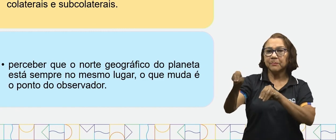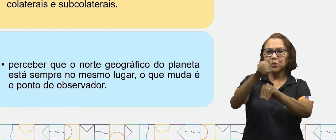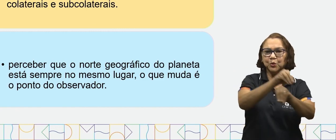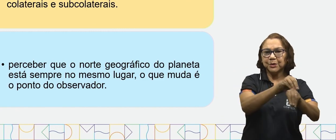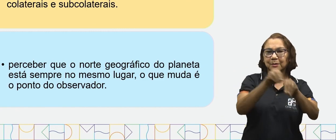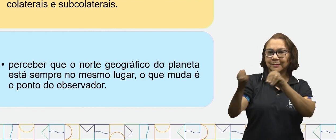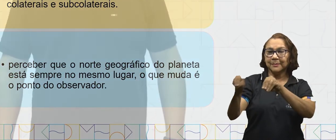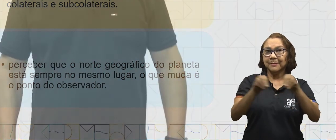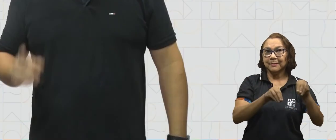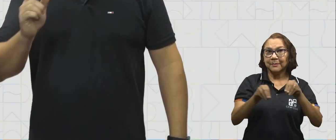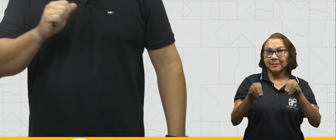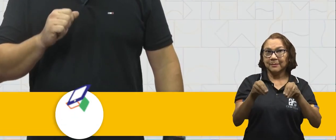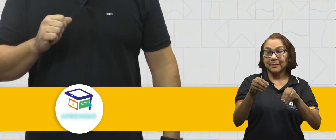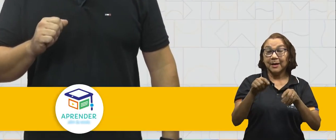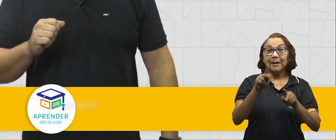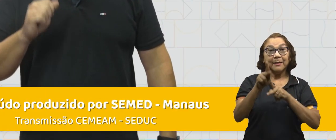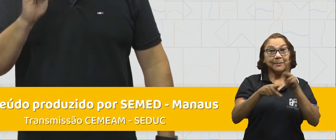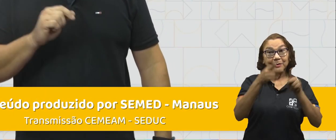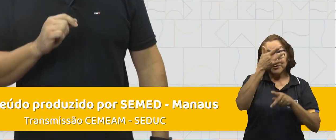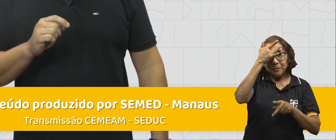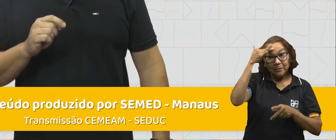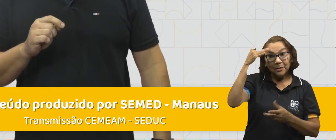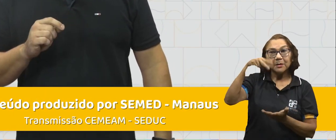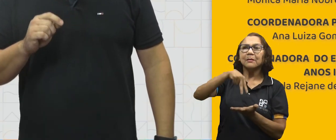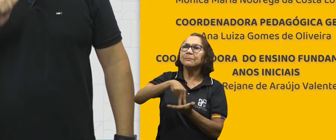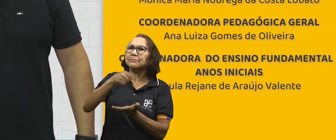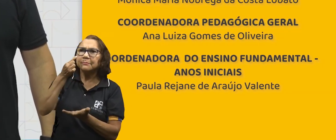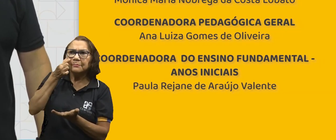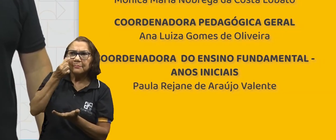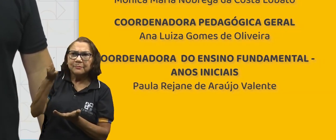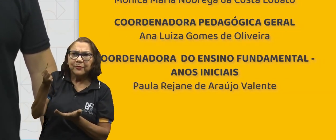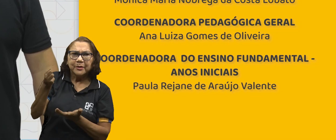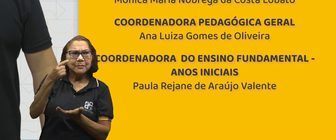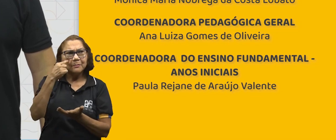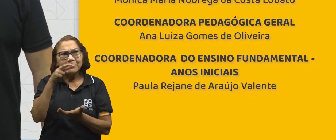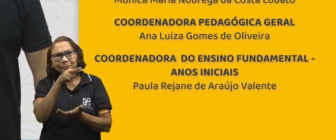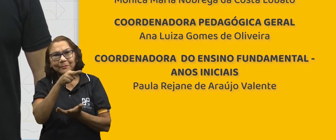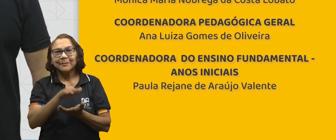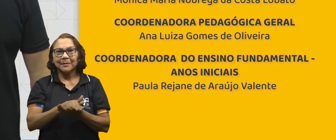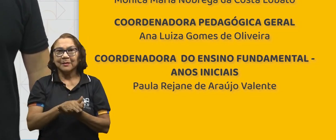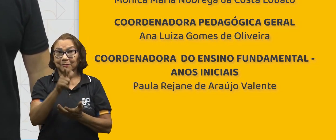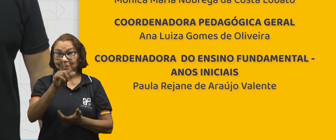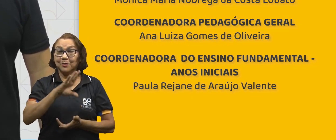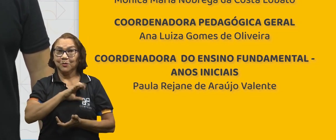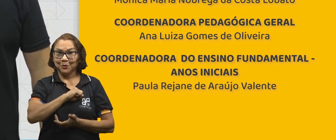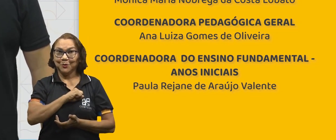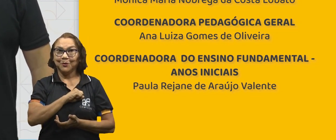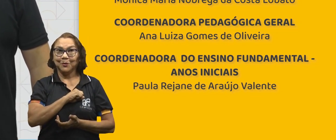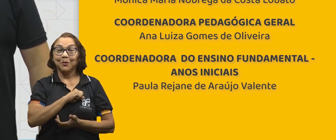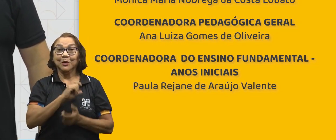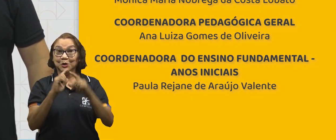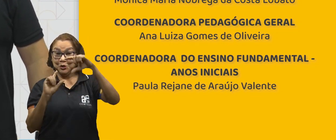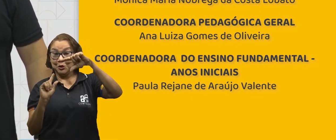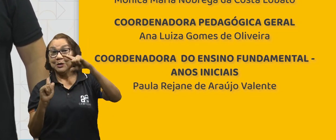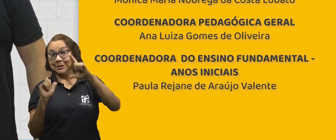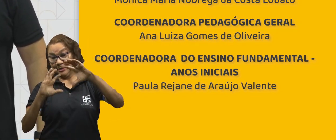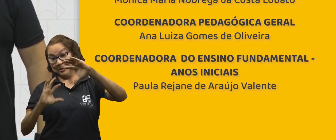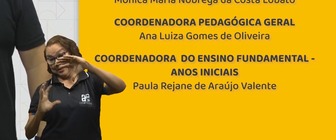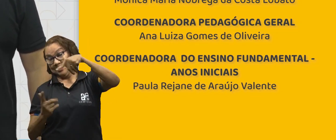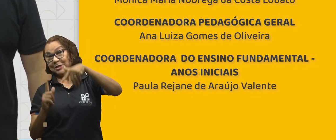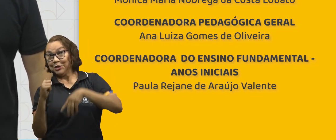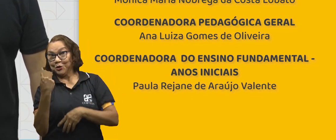subcolaterais. Foi possível também perceber que o norte geográfico do planeta está sempre no